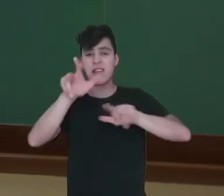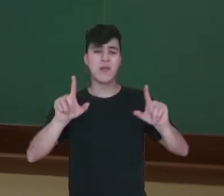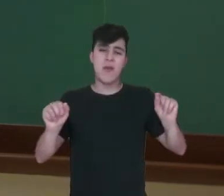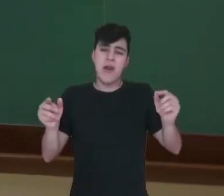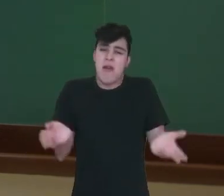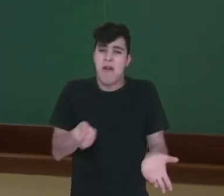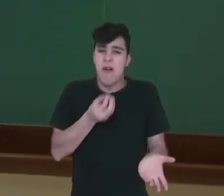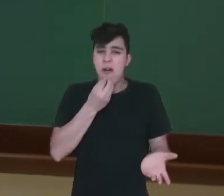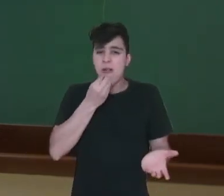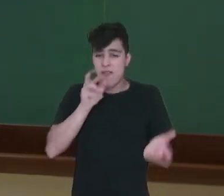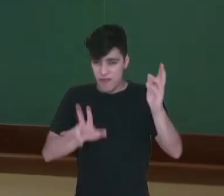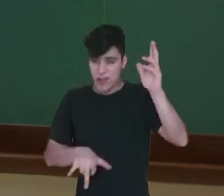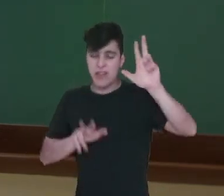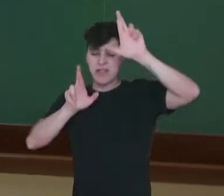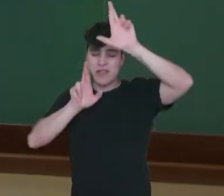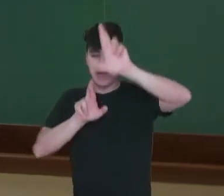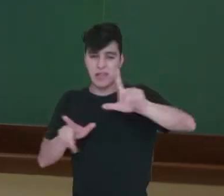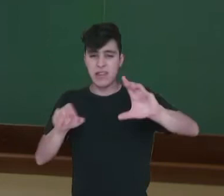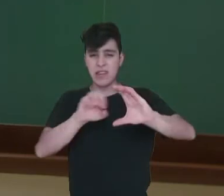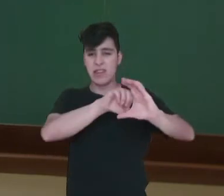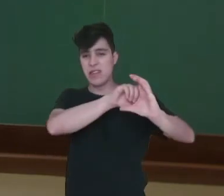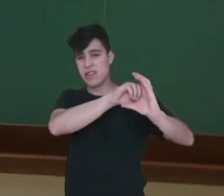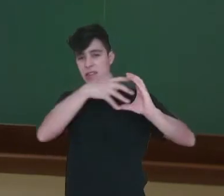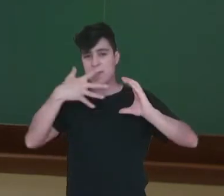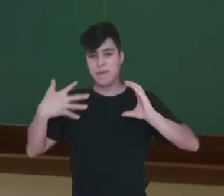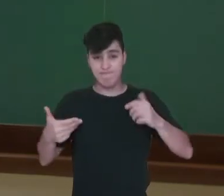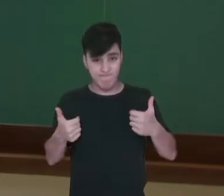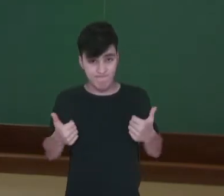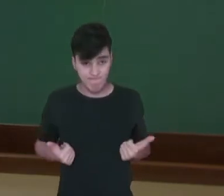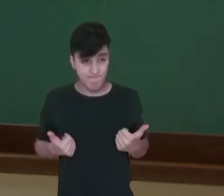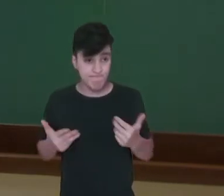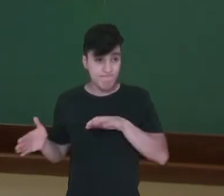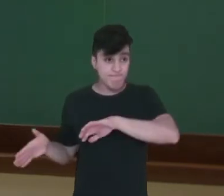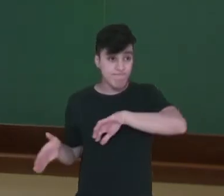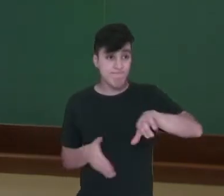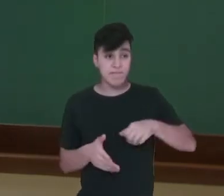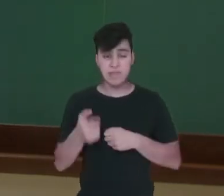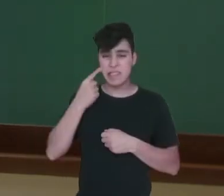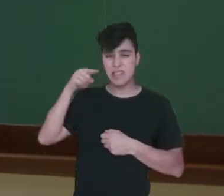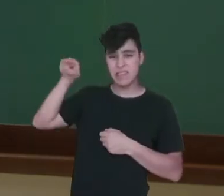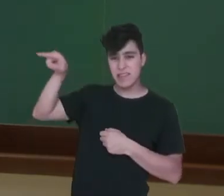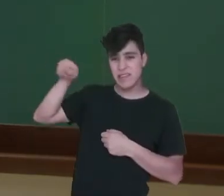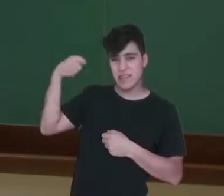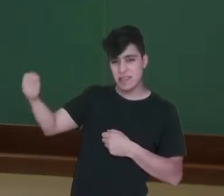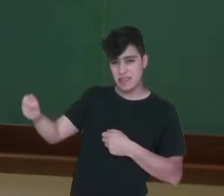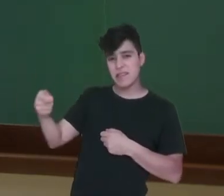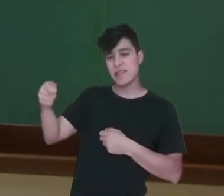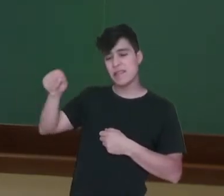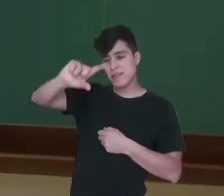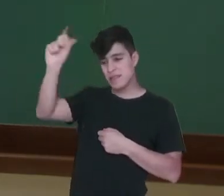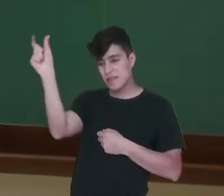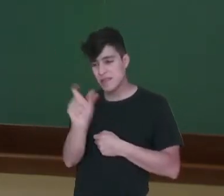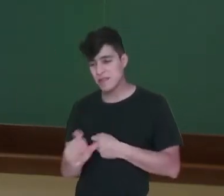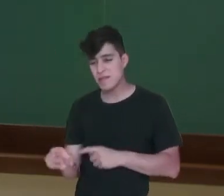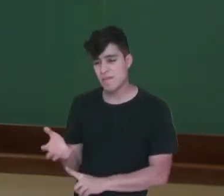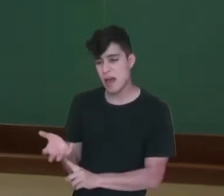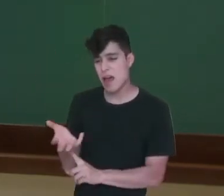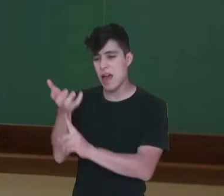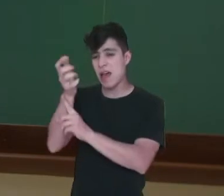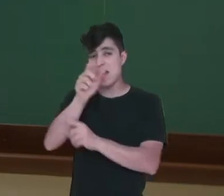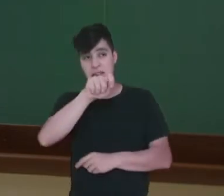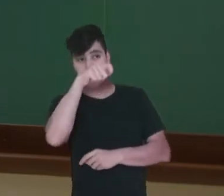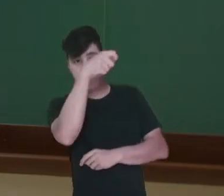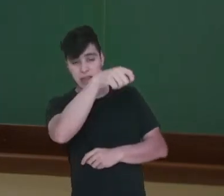elas também vão apresentar características diferentes, certo? É o caso que a gente vai ter da floresta atlântica e da